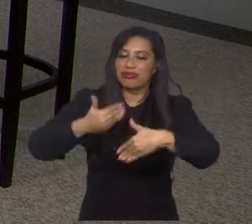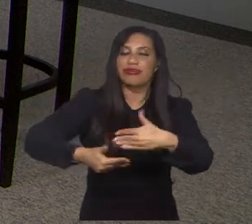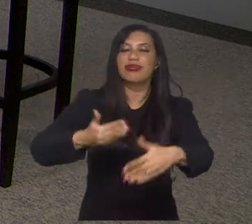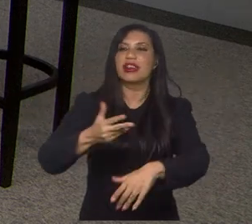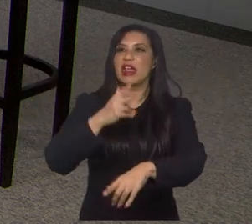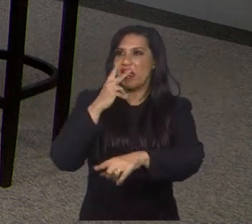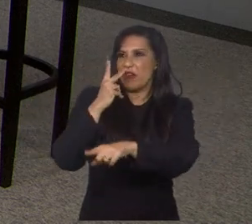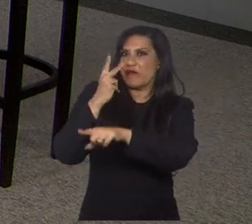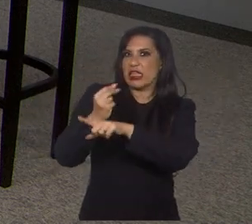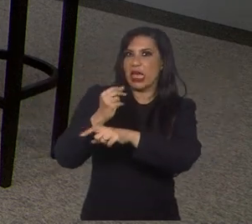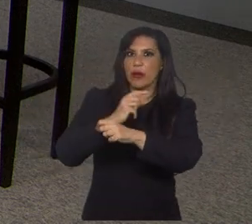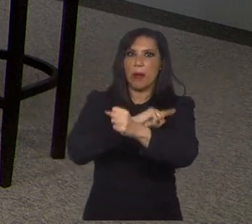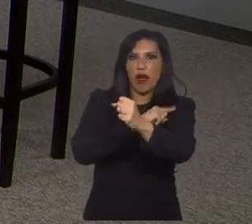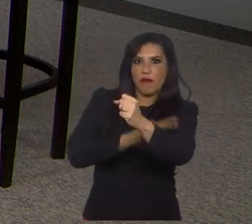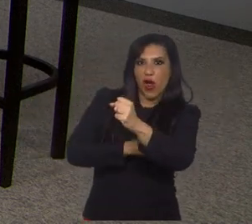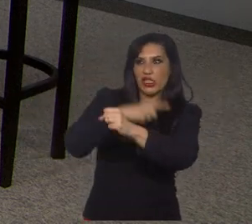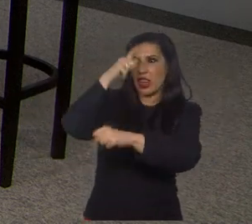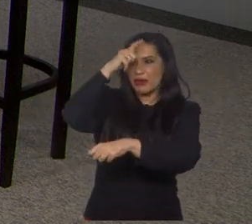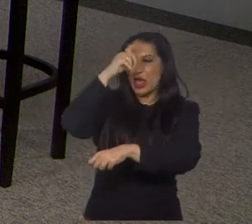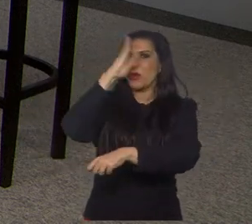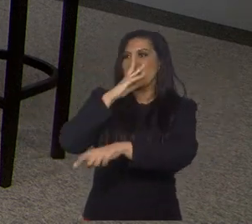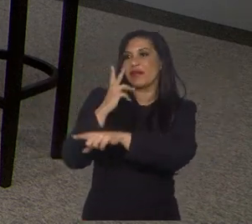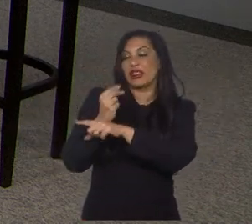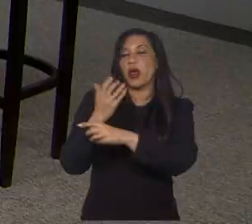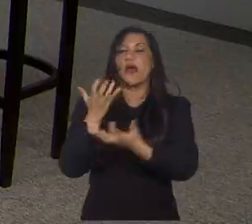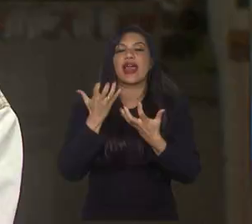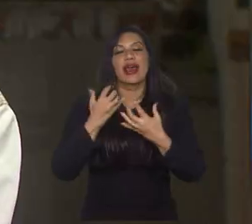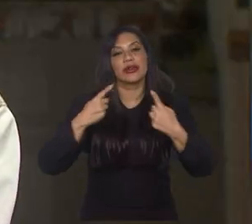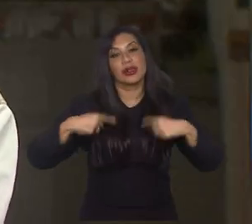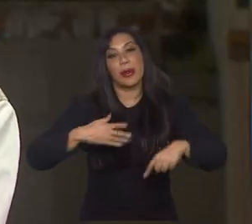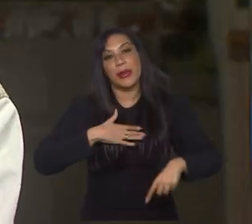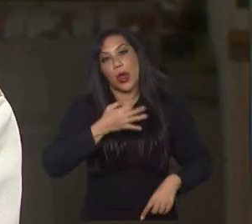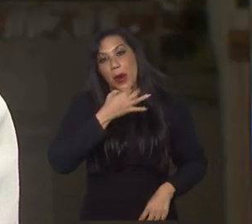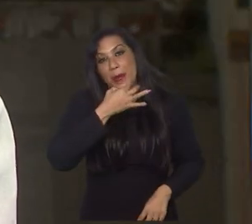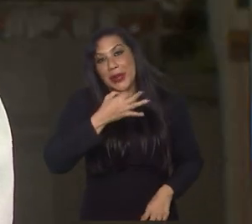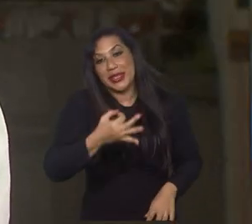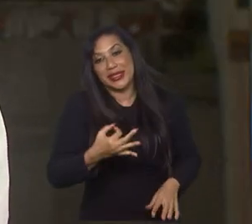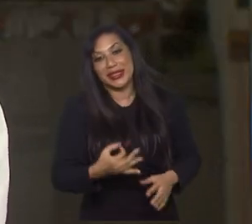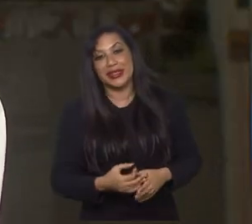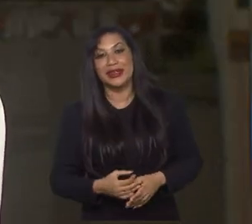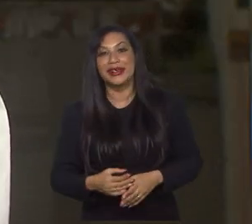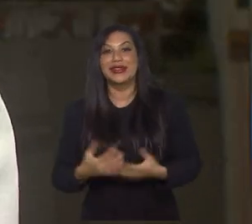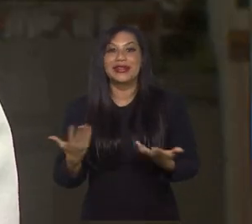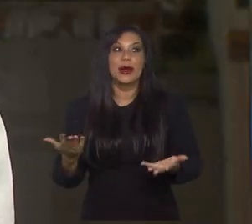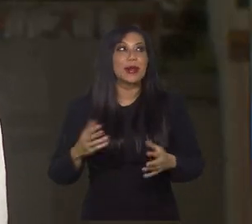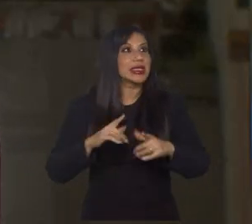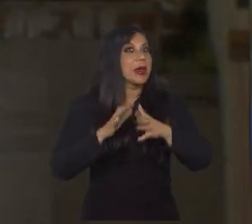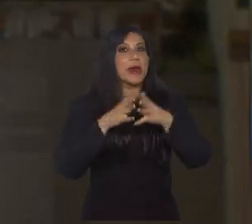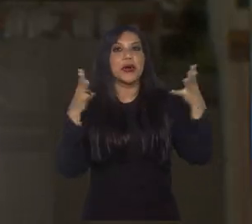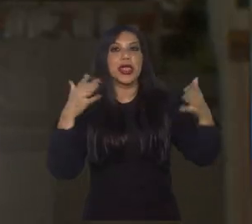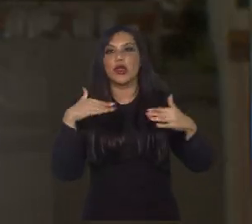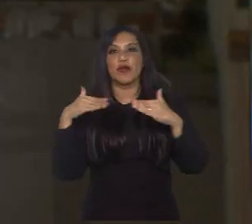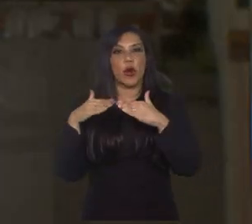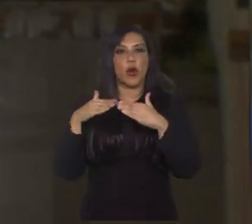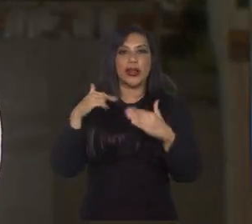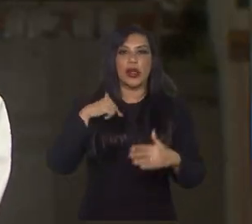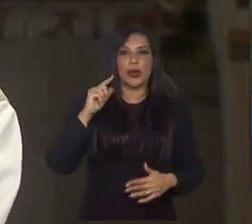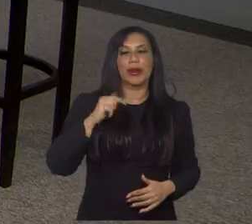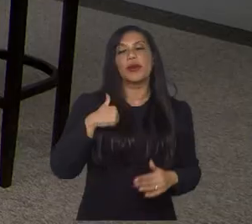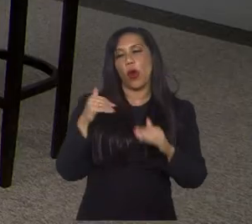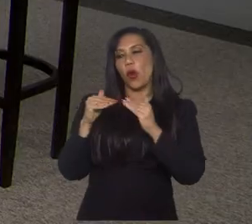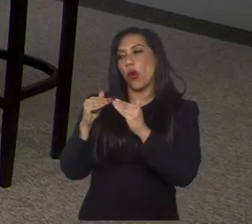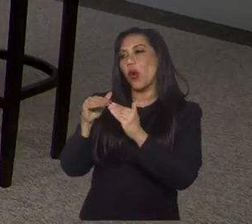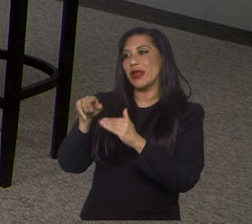seleção europeia. Campeã. Uma grande candidata ao título. Mas eu sei que a minha opinião é extremamente impopular e muita gente não vai concordar. Eu concordo,